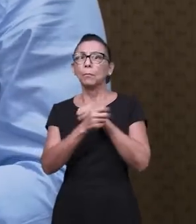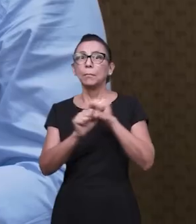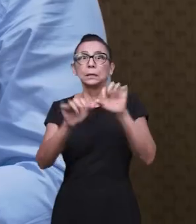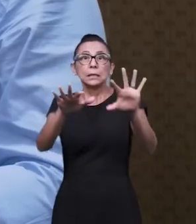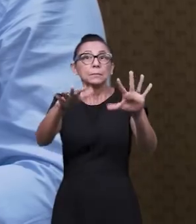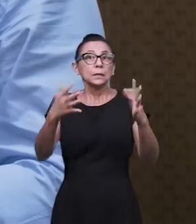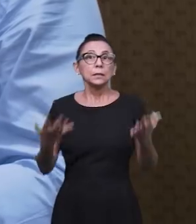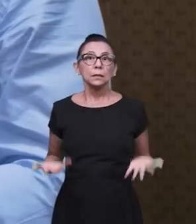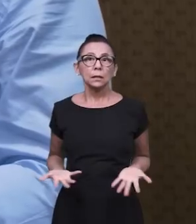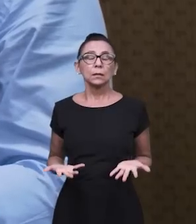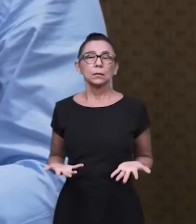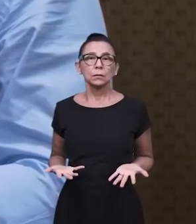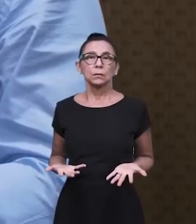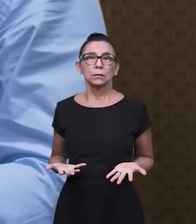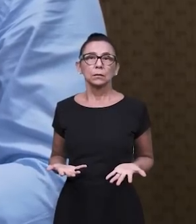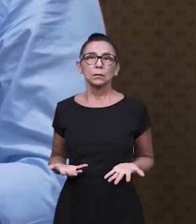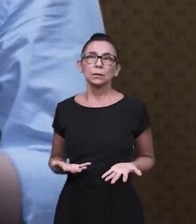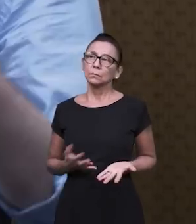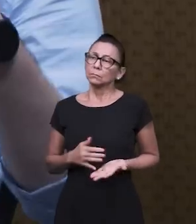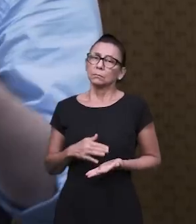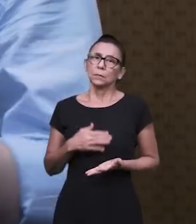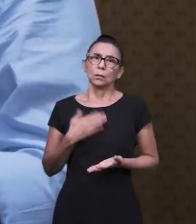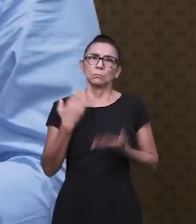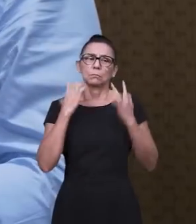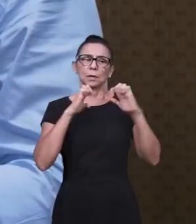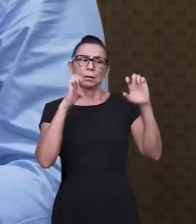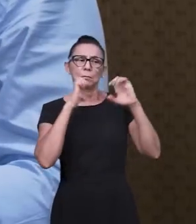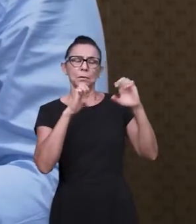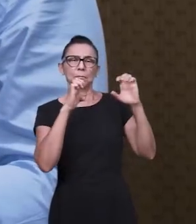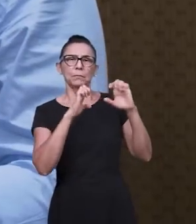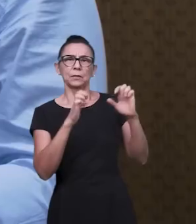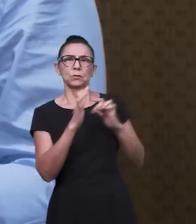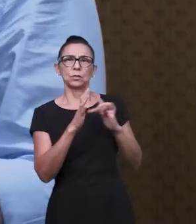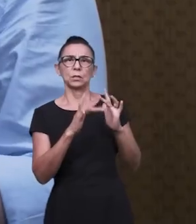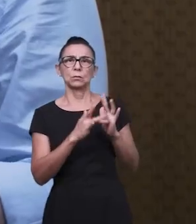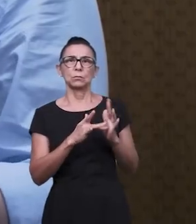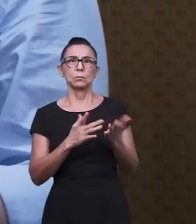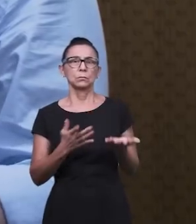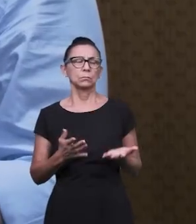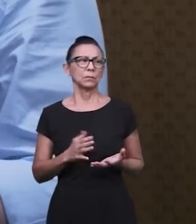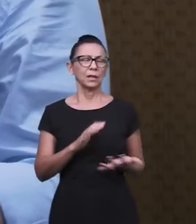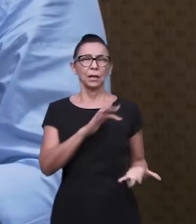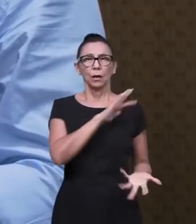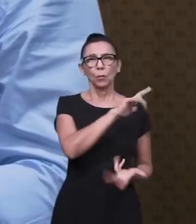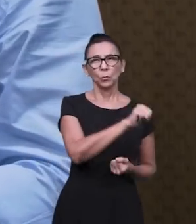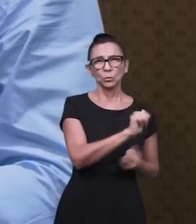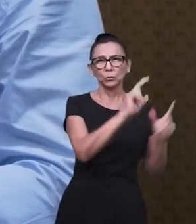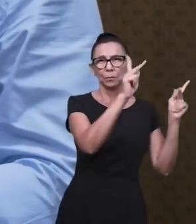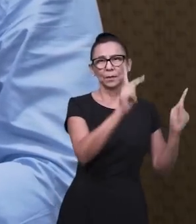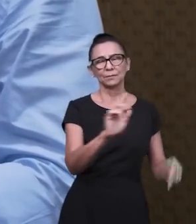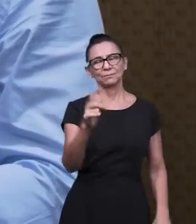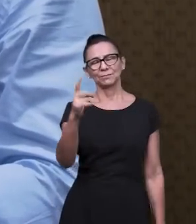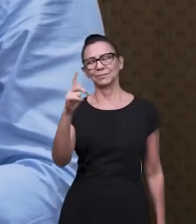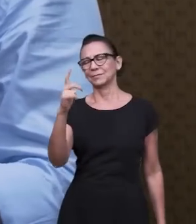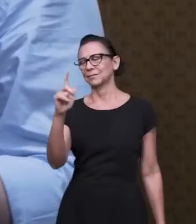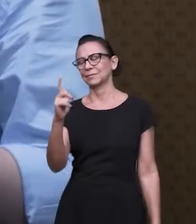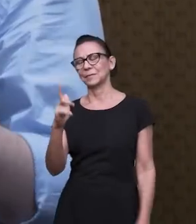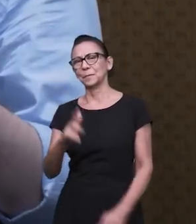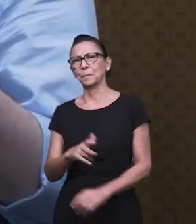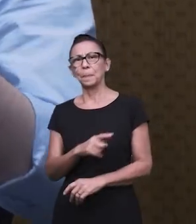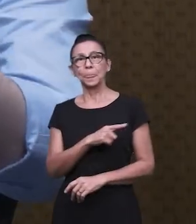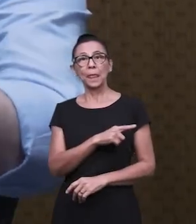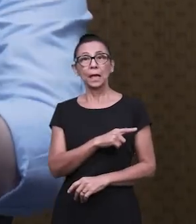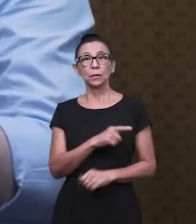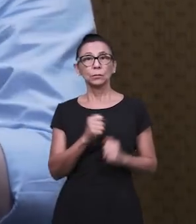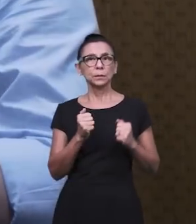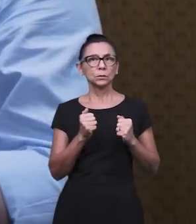ápice da pandemia, do isolamento. E eu comecei a falar do Senhor para ele. Eu falei, essa paz eu não encontro nesse mundo. E